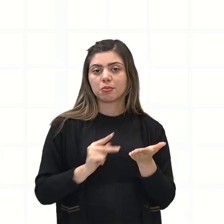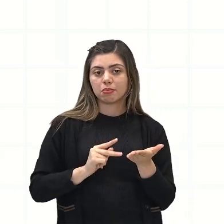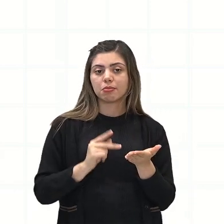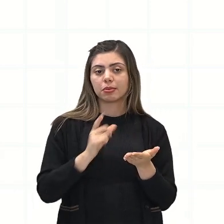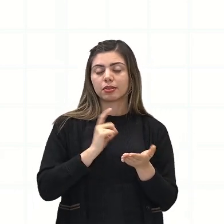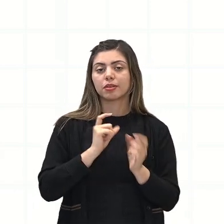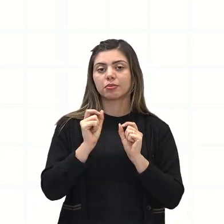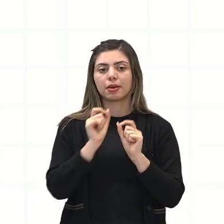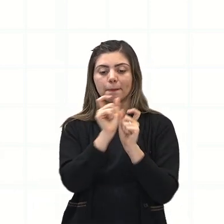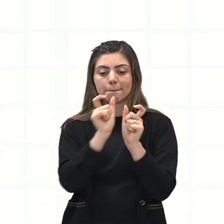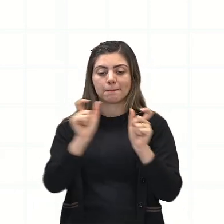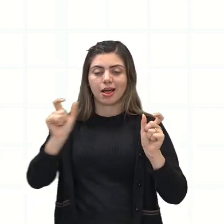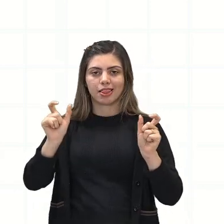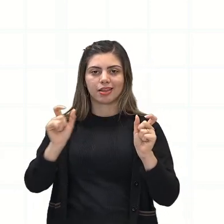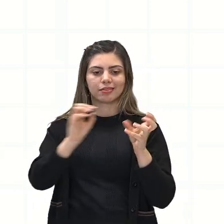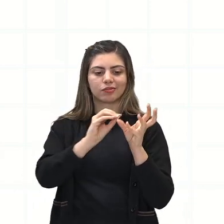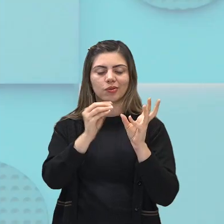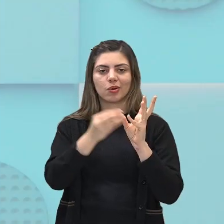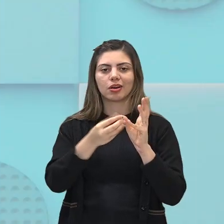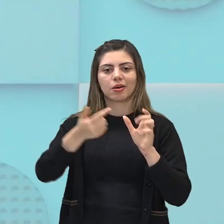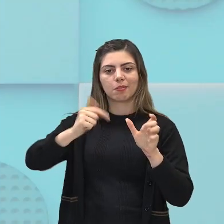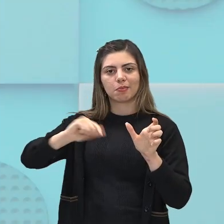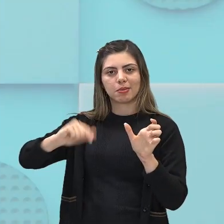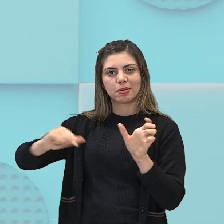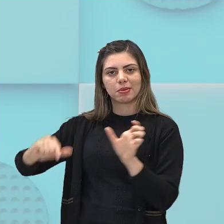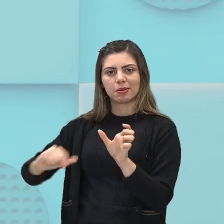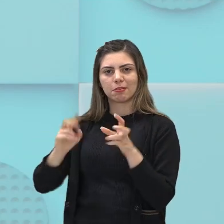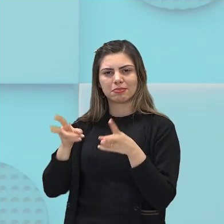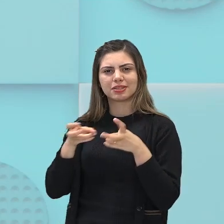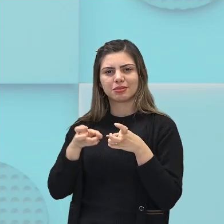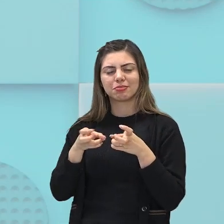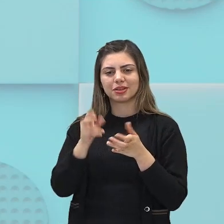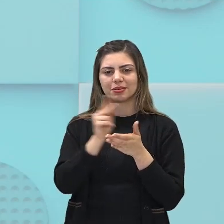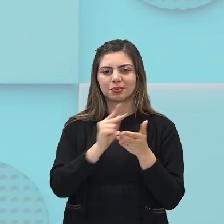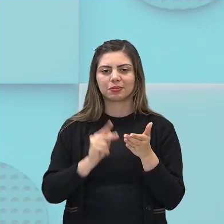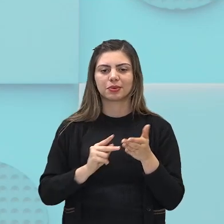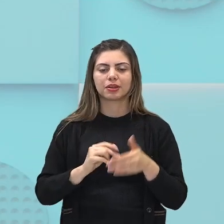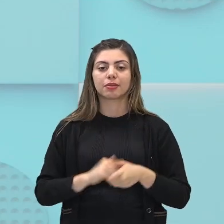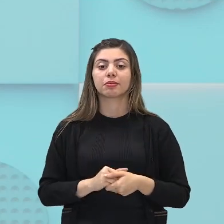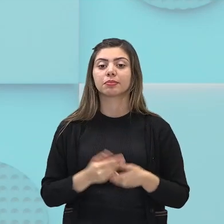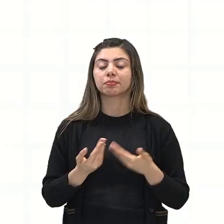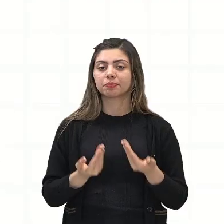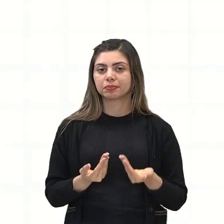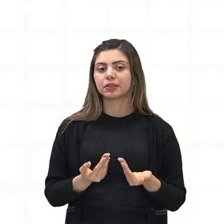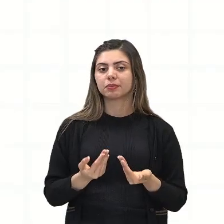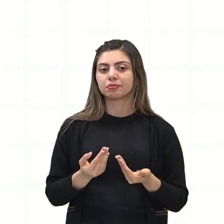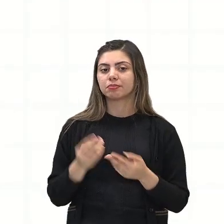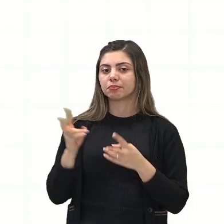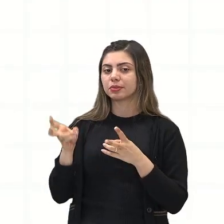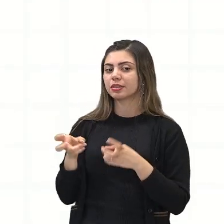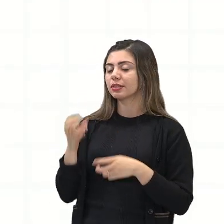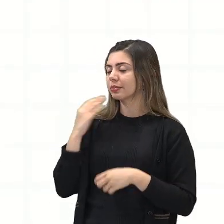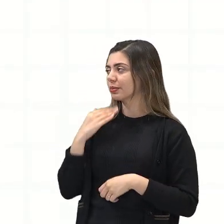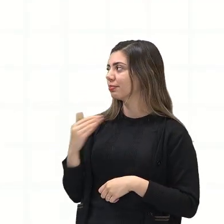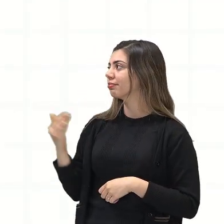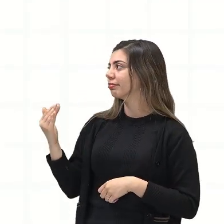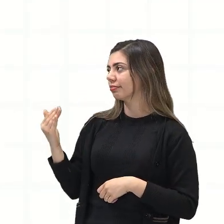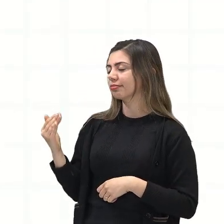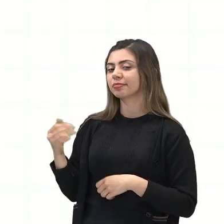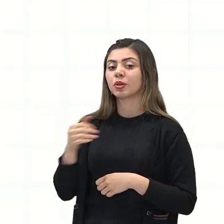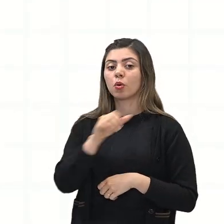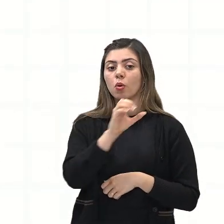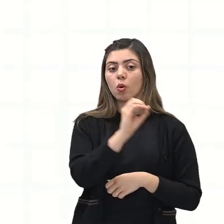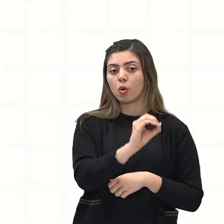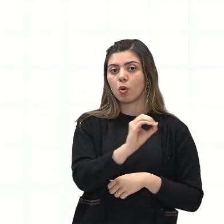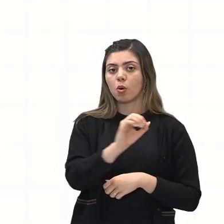essas repetições de vogais, observem aí no poema. Onda, anda, aonde anda. O O e o